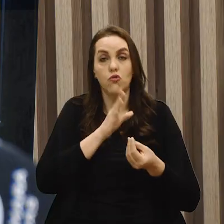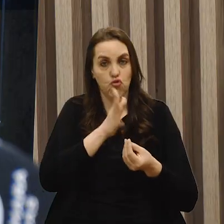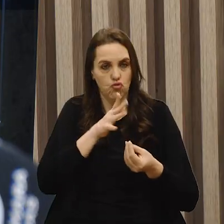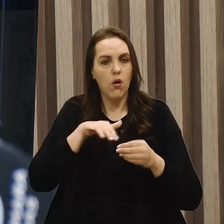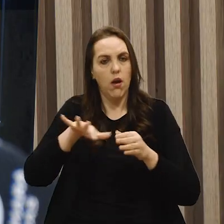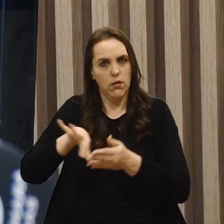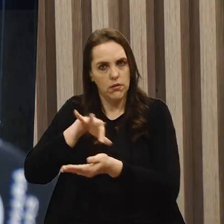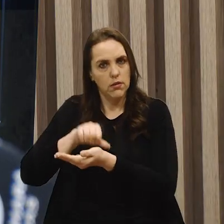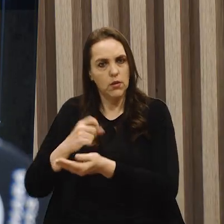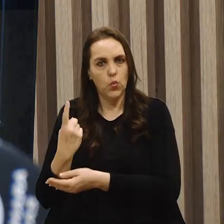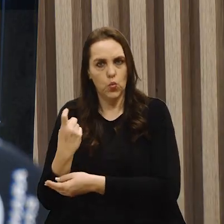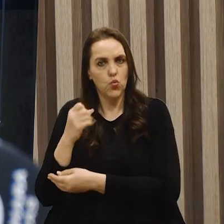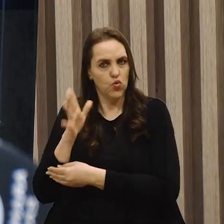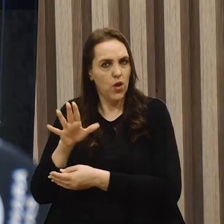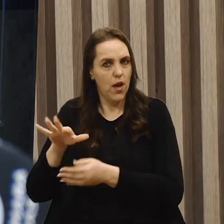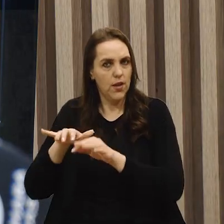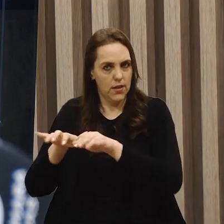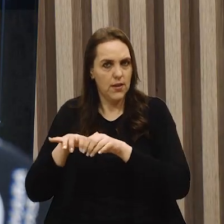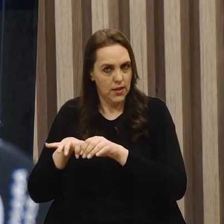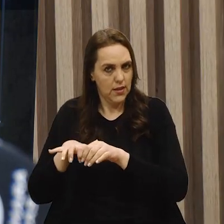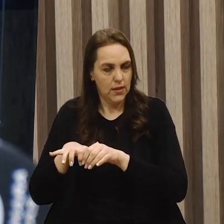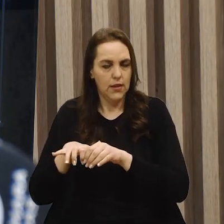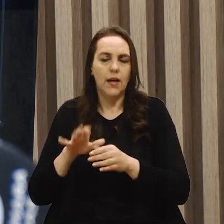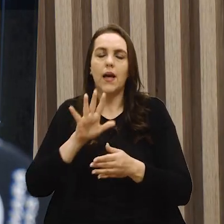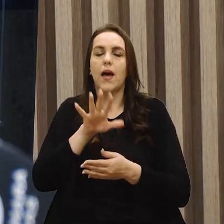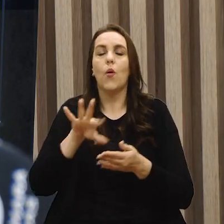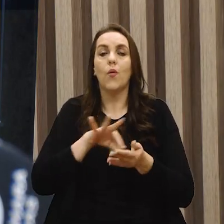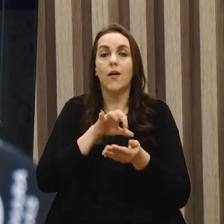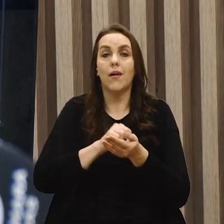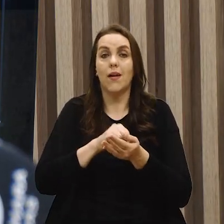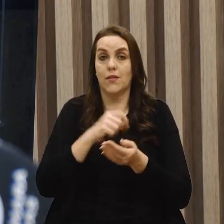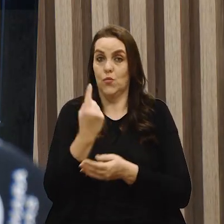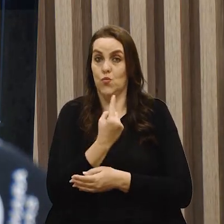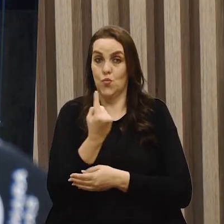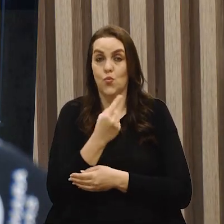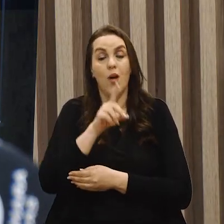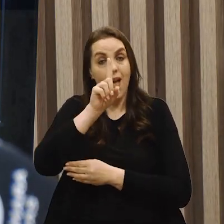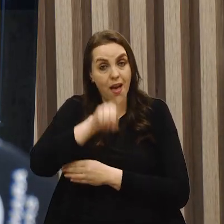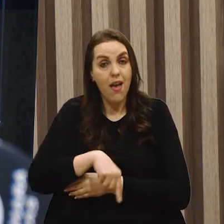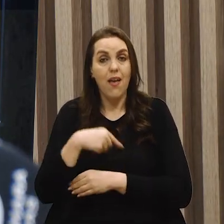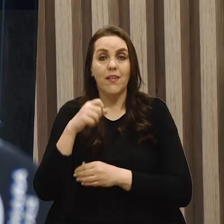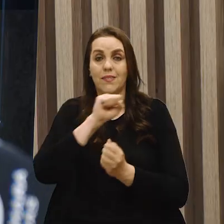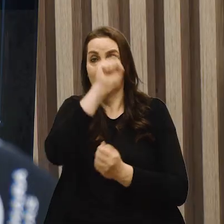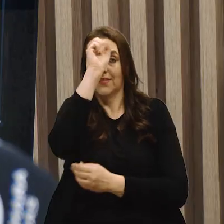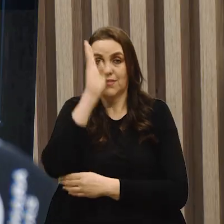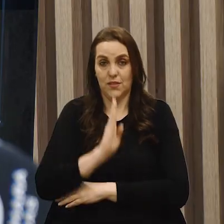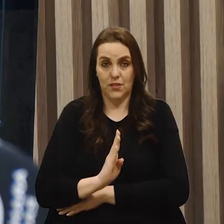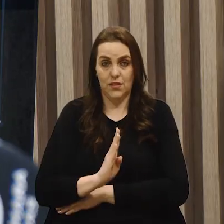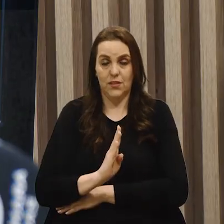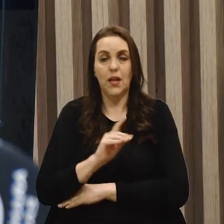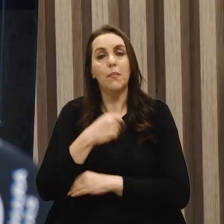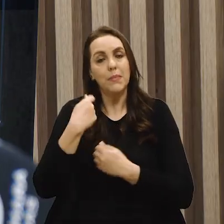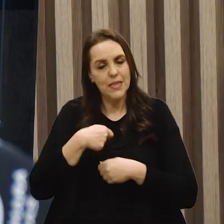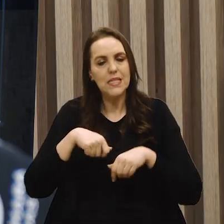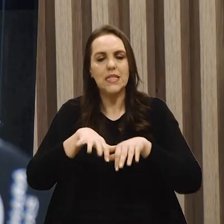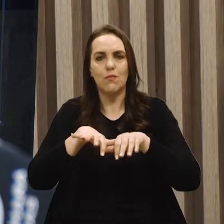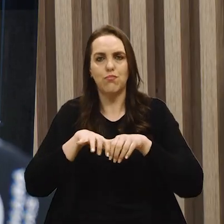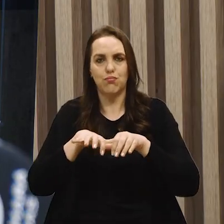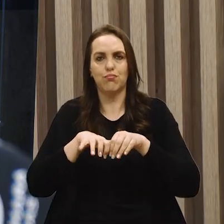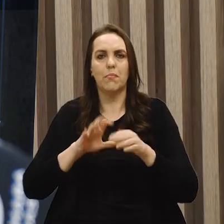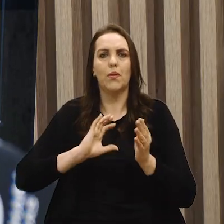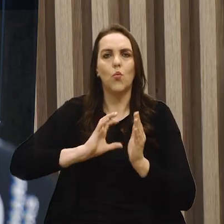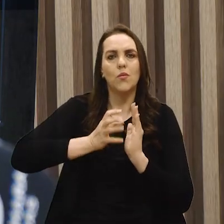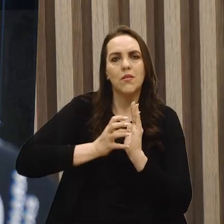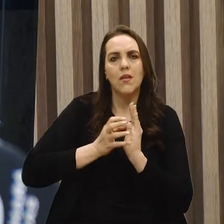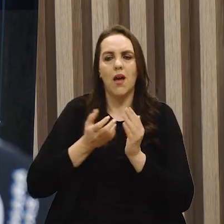no Cadastro Único. Como o Cadastro Único é um cadastro nacional, então a gente procura sempre estar inserindo para ter esses